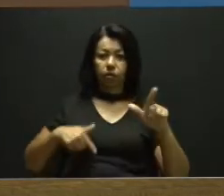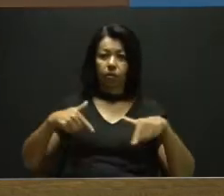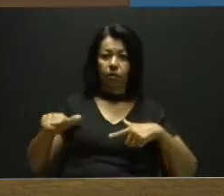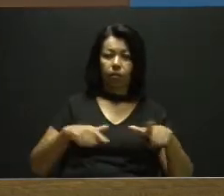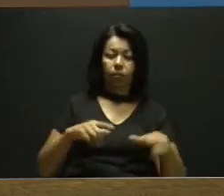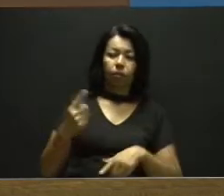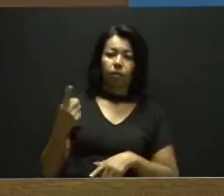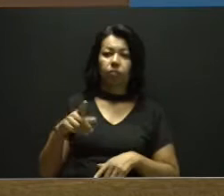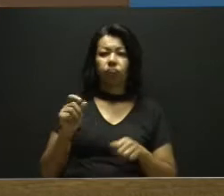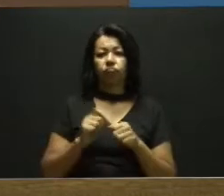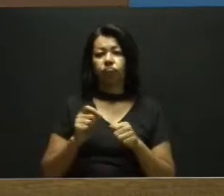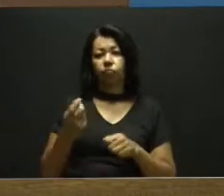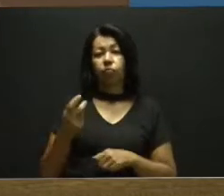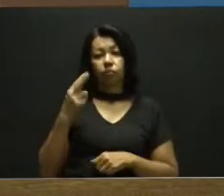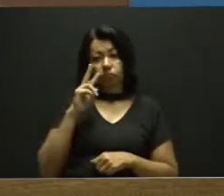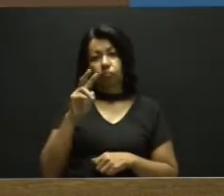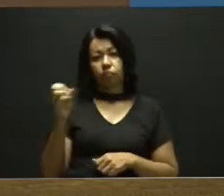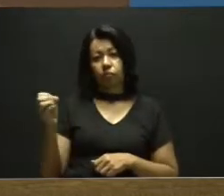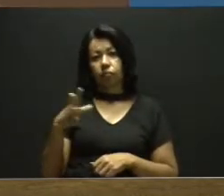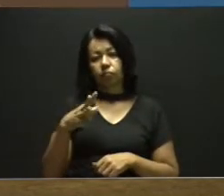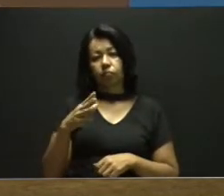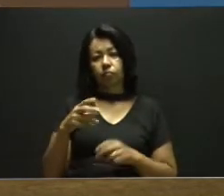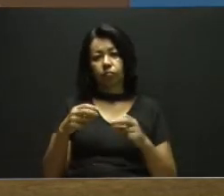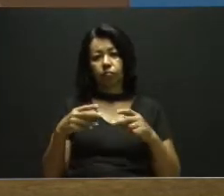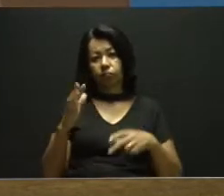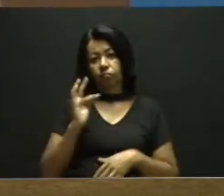até fazer ver novos horizontes